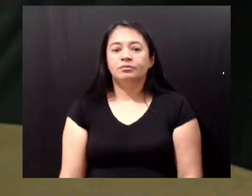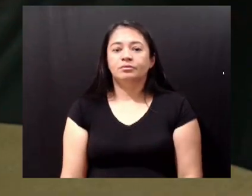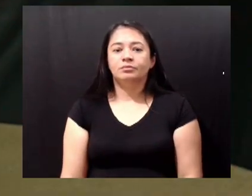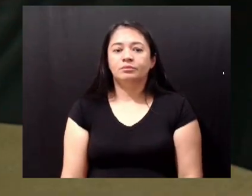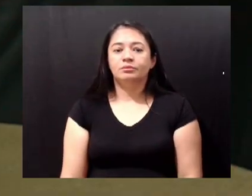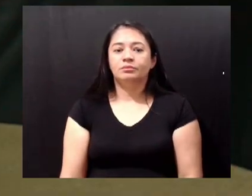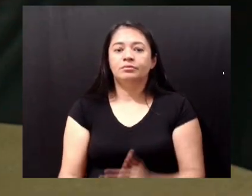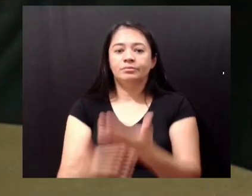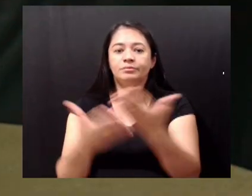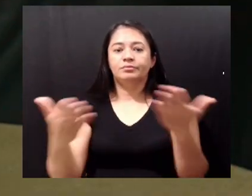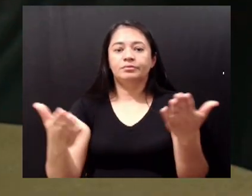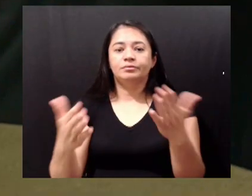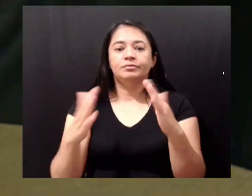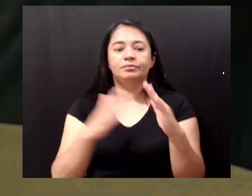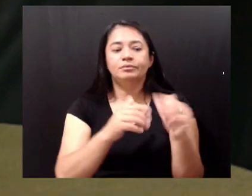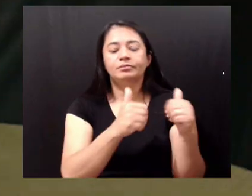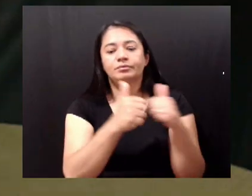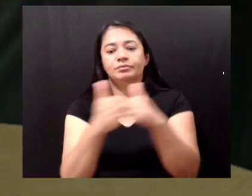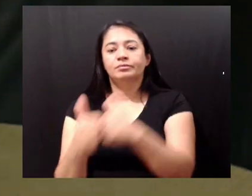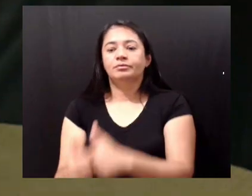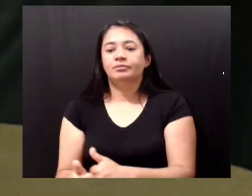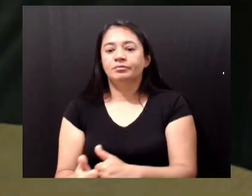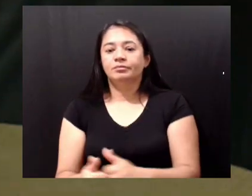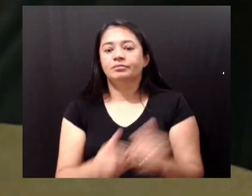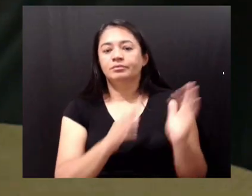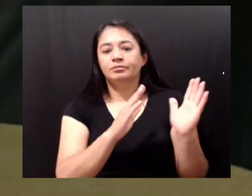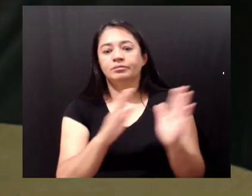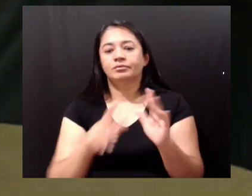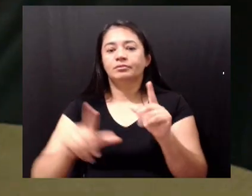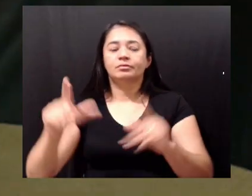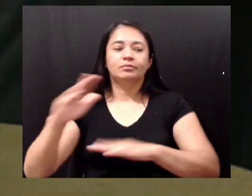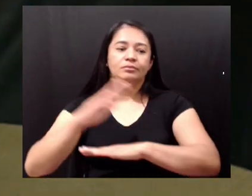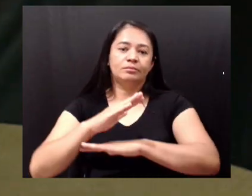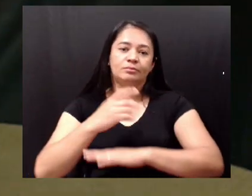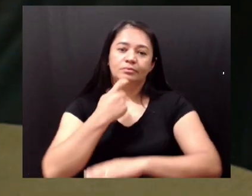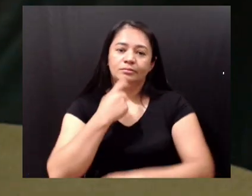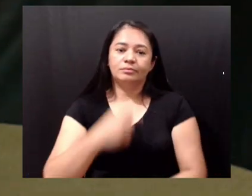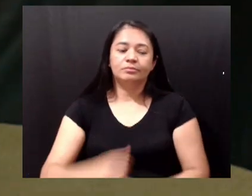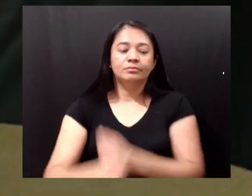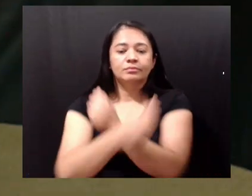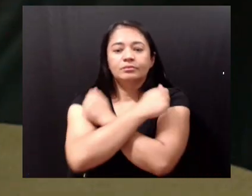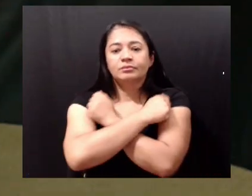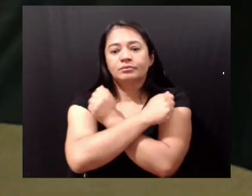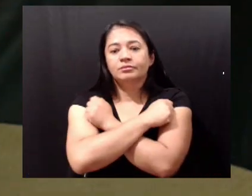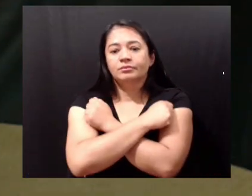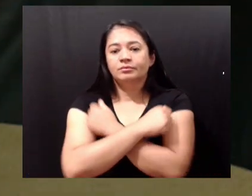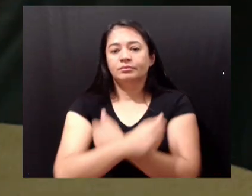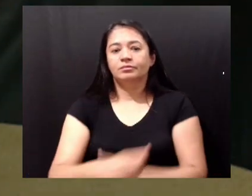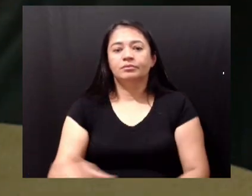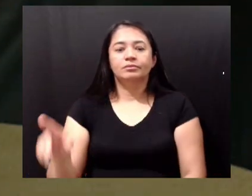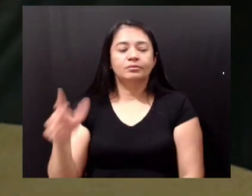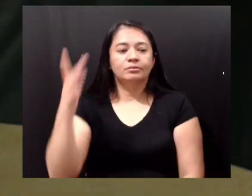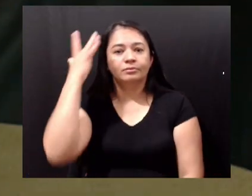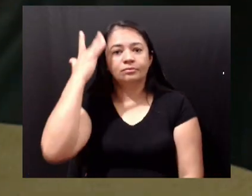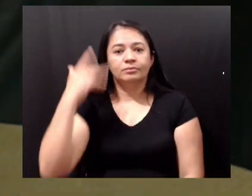aí acompanhando a programação da TV Câmara Campinas. Grande abraço, fique bem. A gente se encontra amanhã a partir das